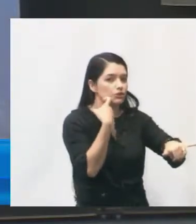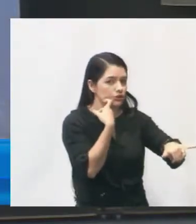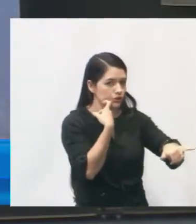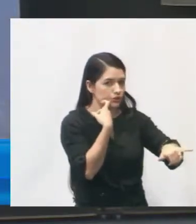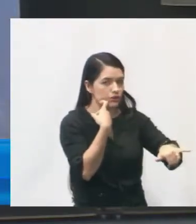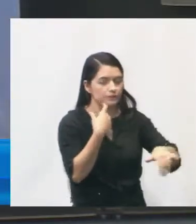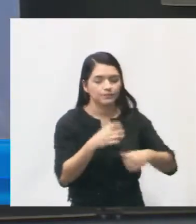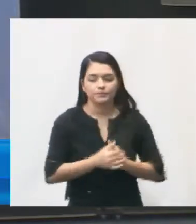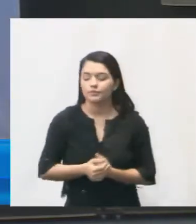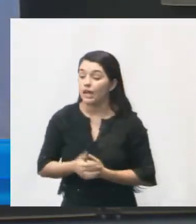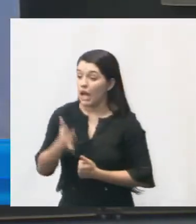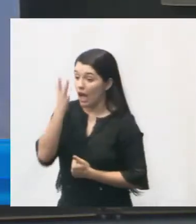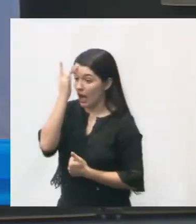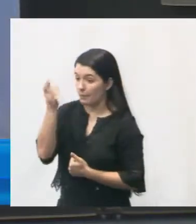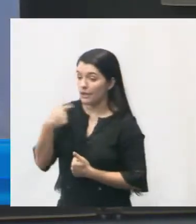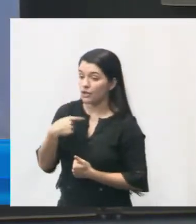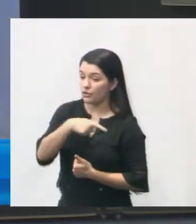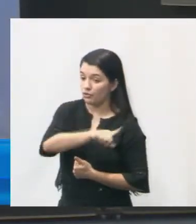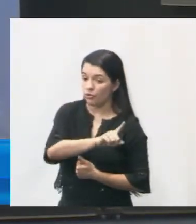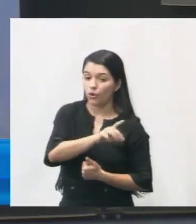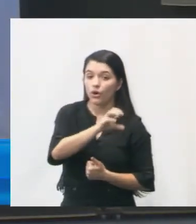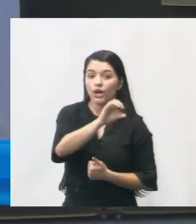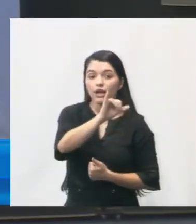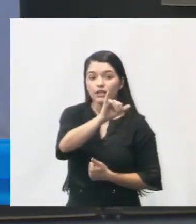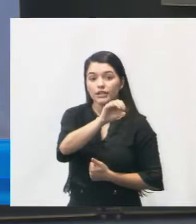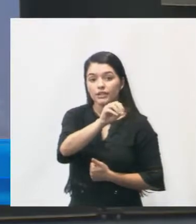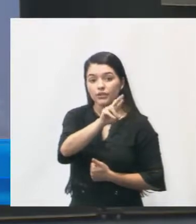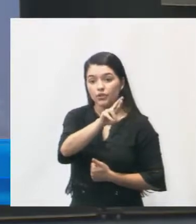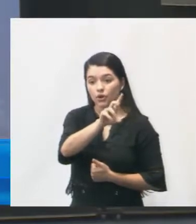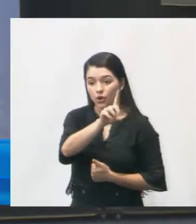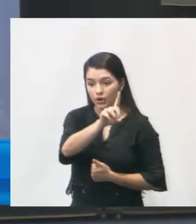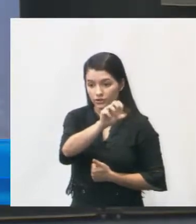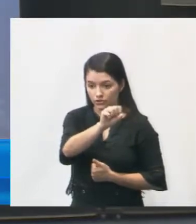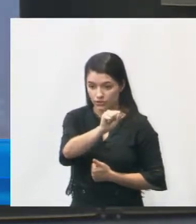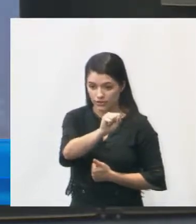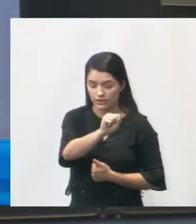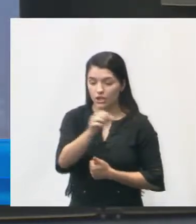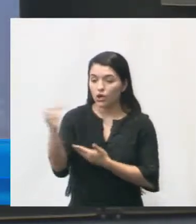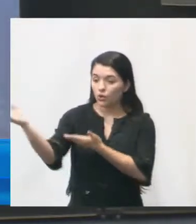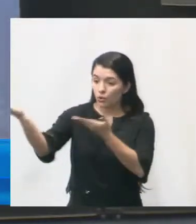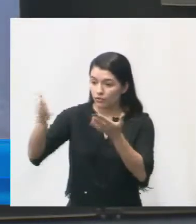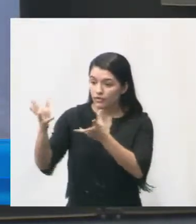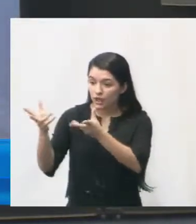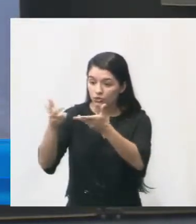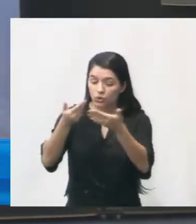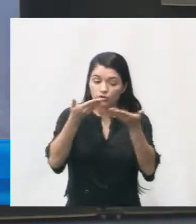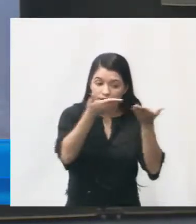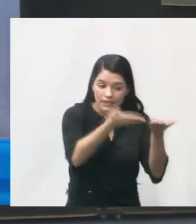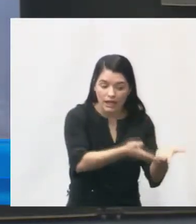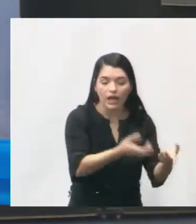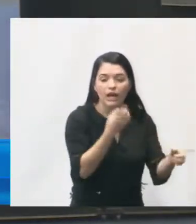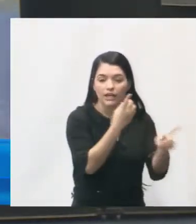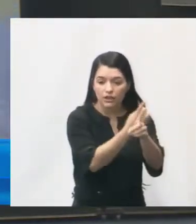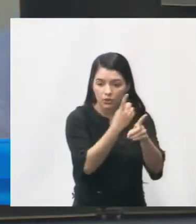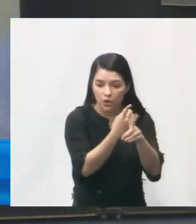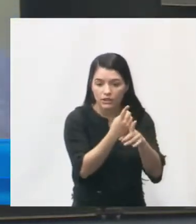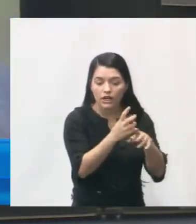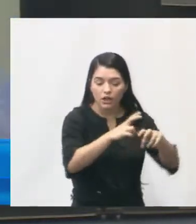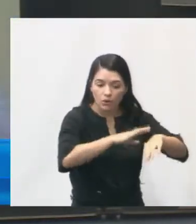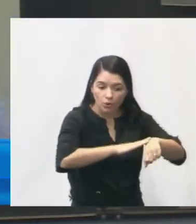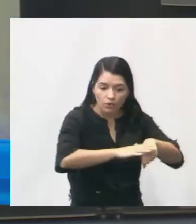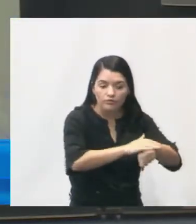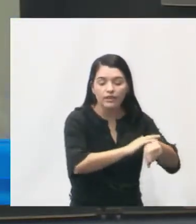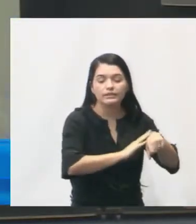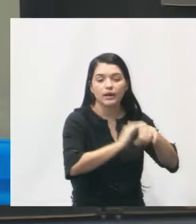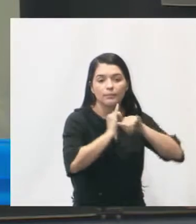IOPS, conversando às 10 horas, caso queira ir, fica o convite a todos. Mas o objetivo, Roberto, é